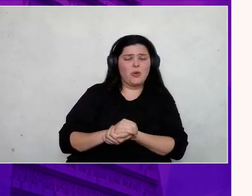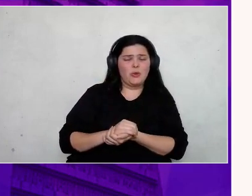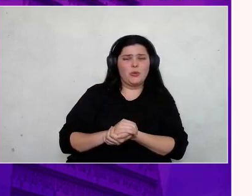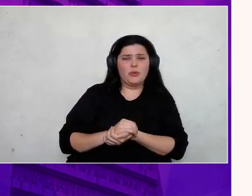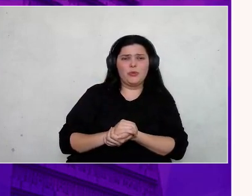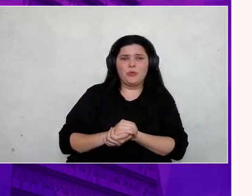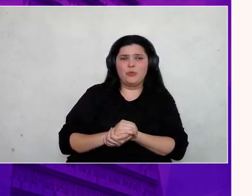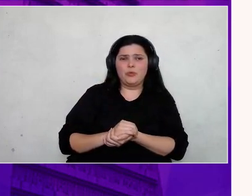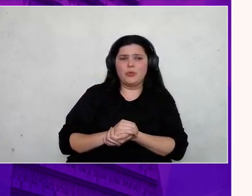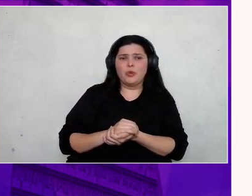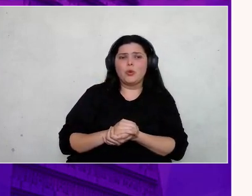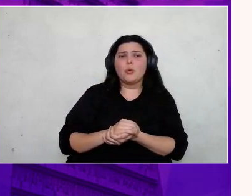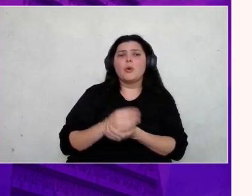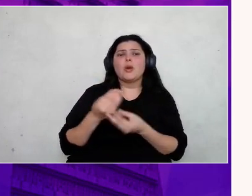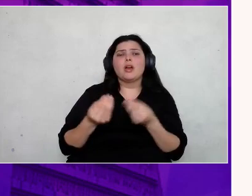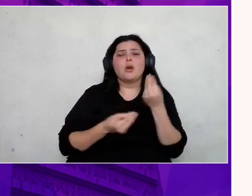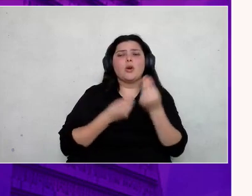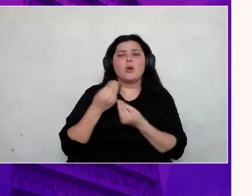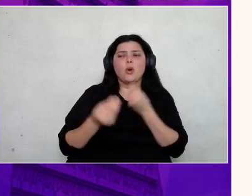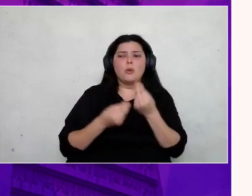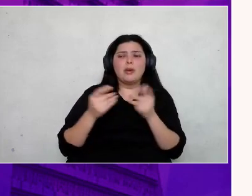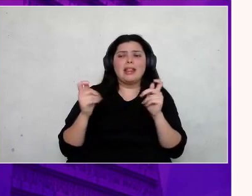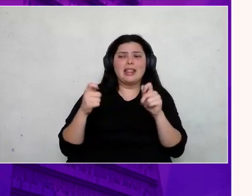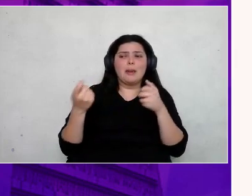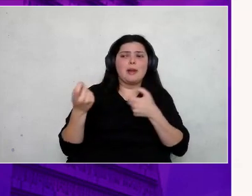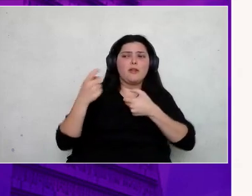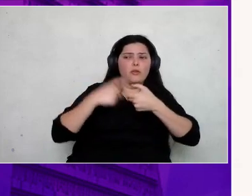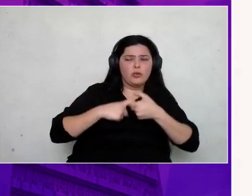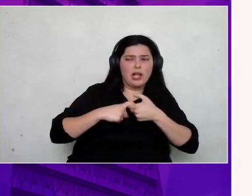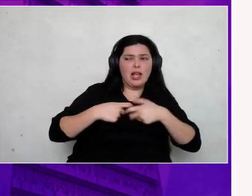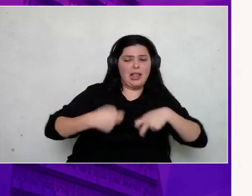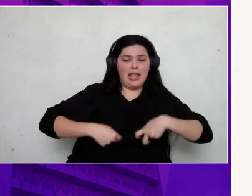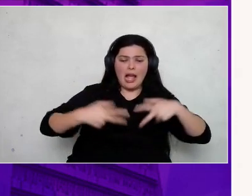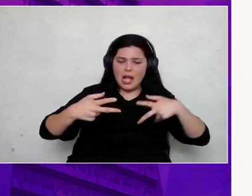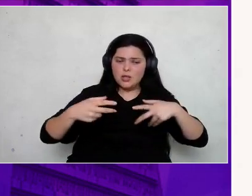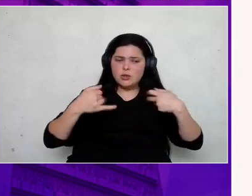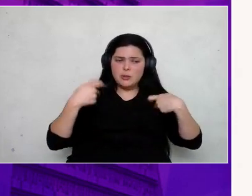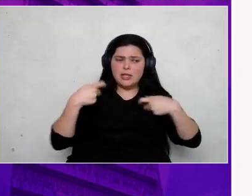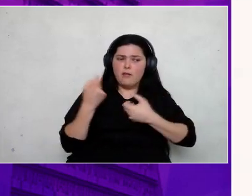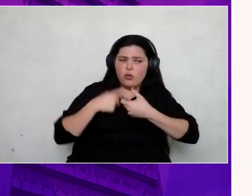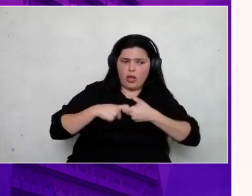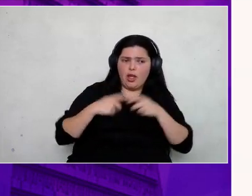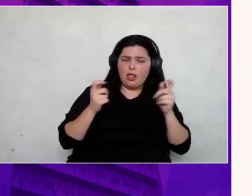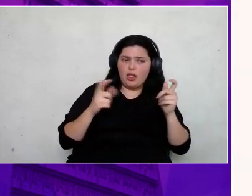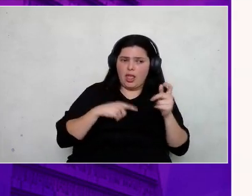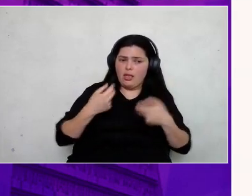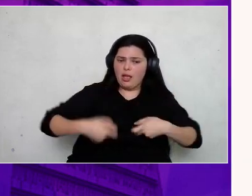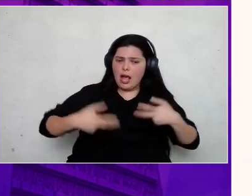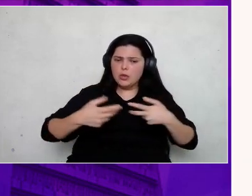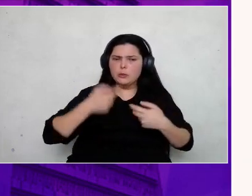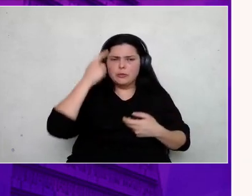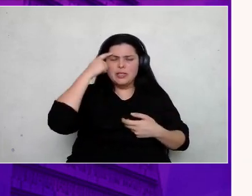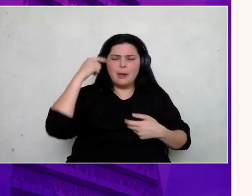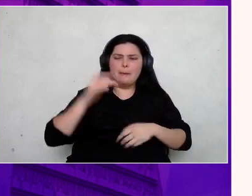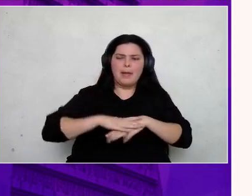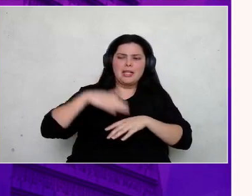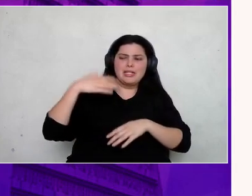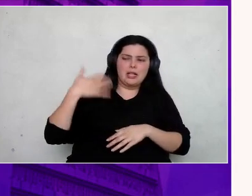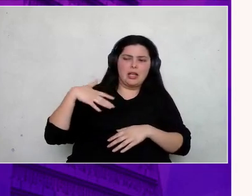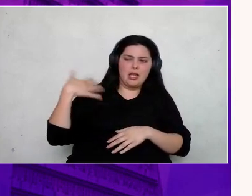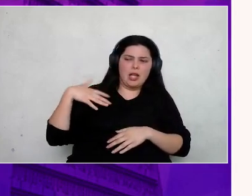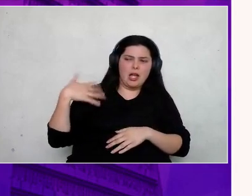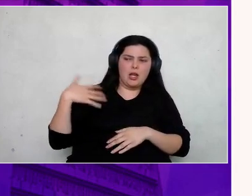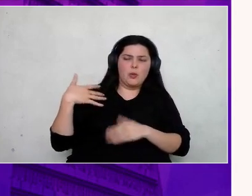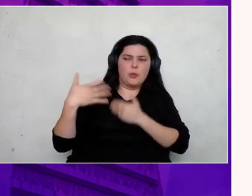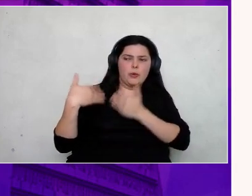quanto vai custar reverter ela. Isso é uma outra coisa que a gente precisa pensar. Quanto mais caro for esse processo de reversão,